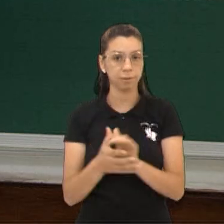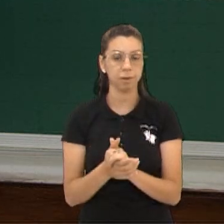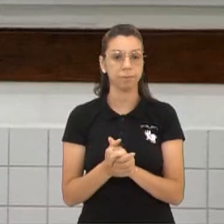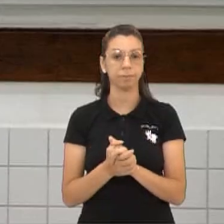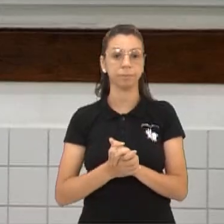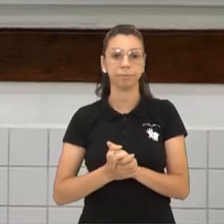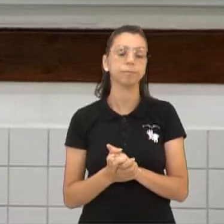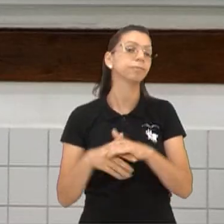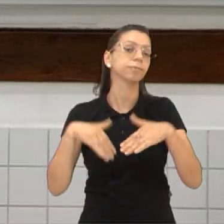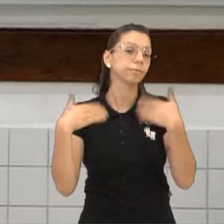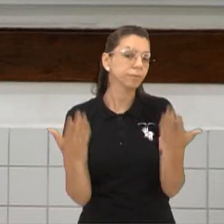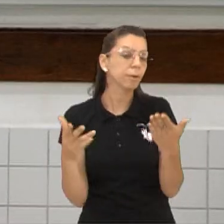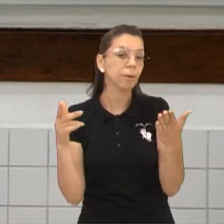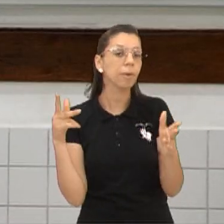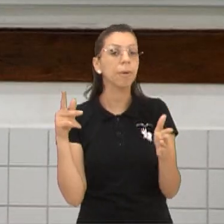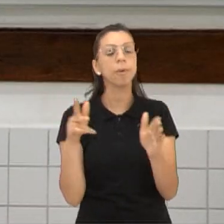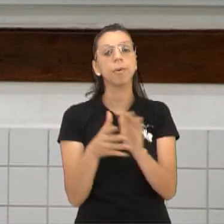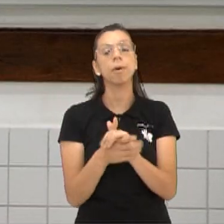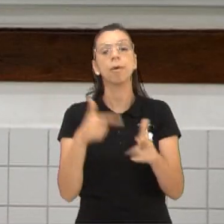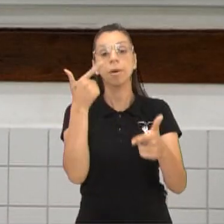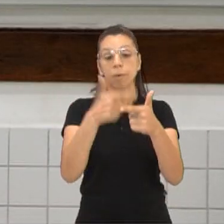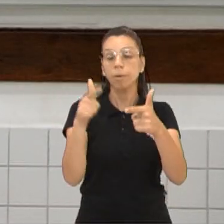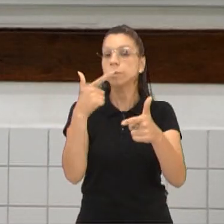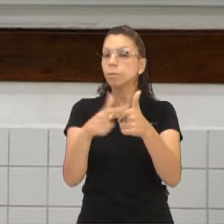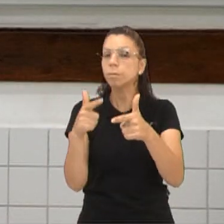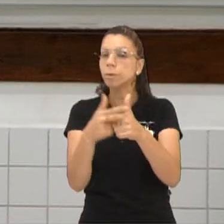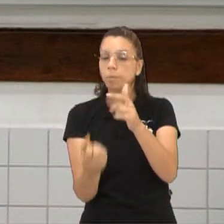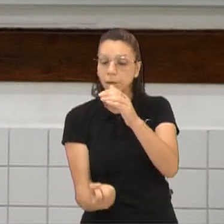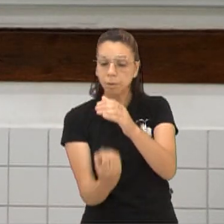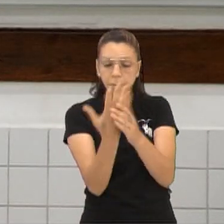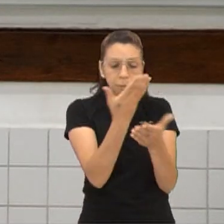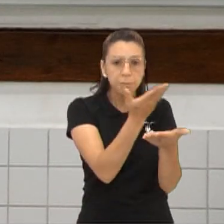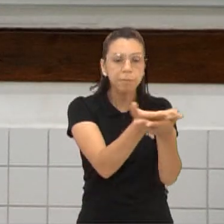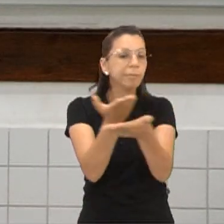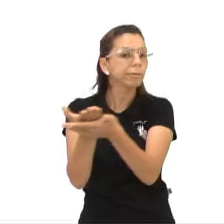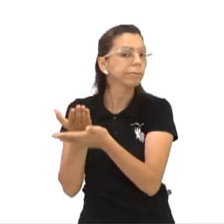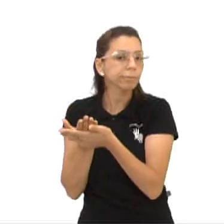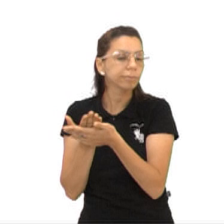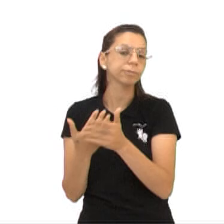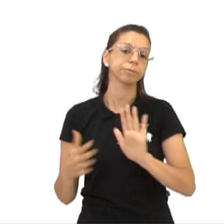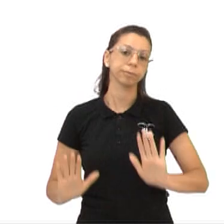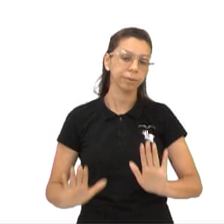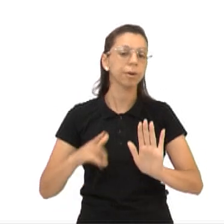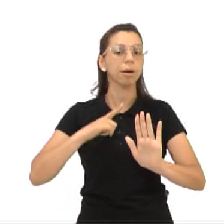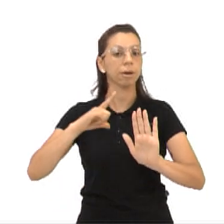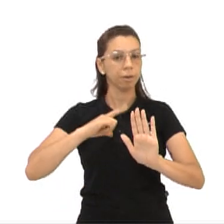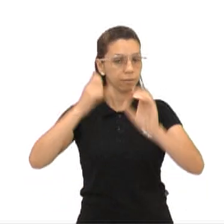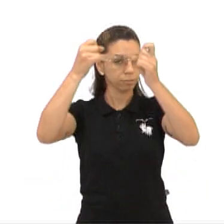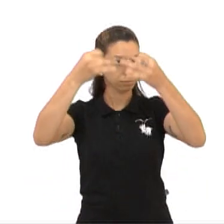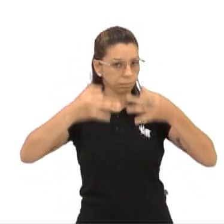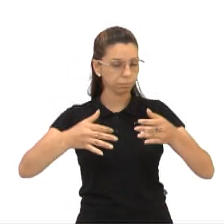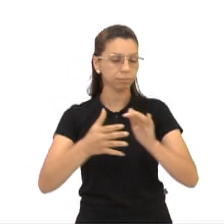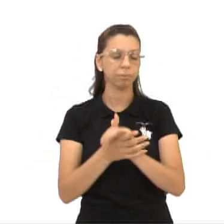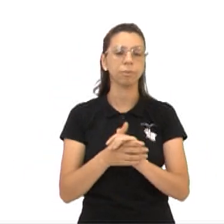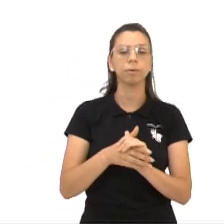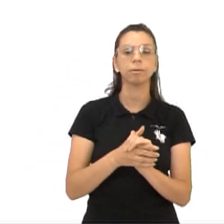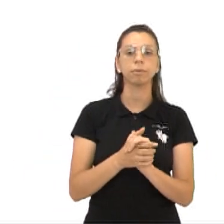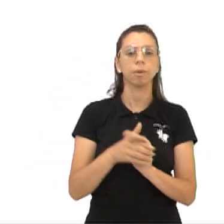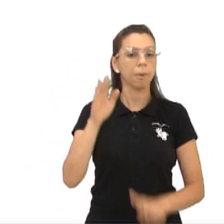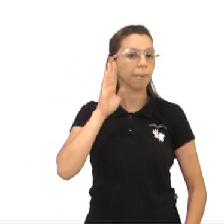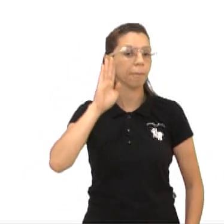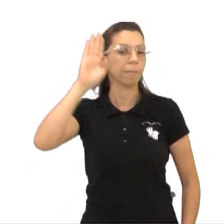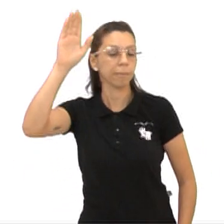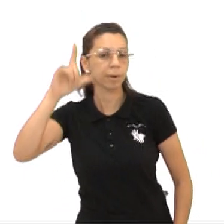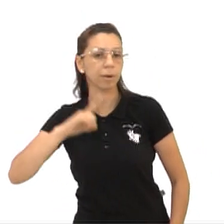E quais são os problemas da ecologia que surgem atualmente? Os problemas da ecologia se referem principalmente